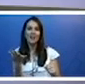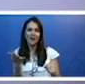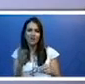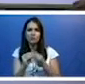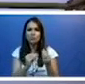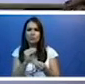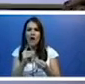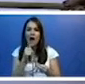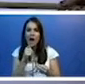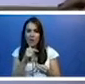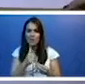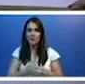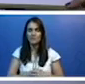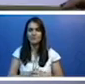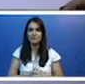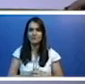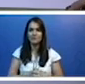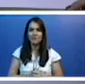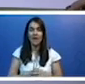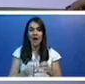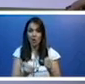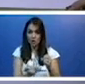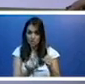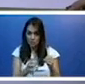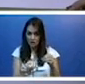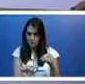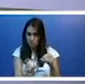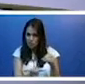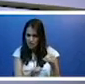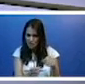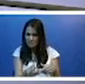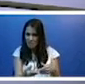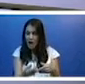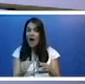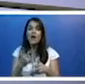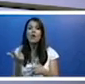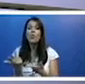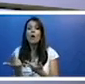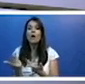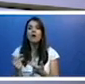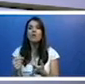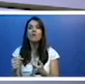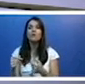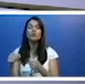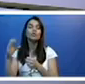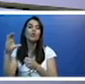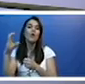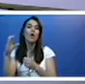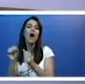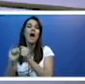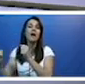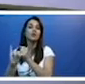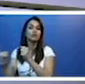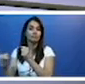em água. Essa quantidade que está aqui fora de hidroxila é a mesma da carga do cátion, como eu